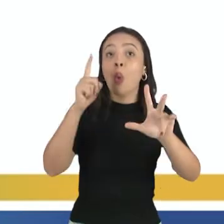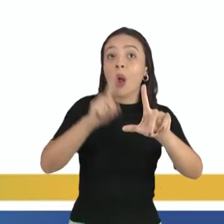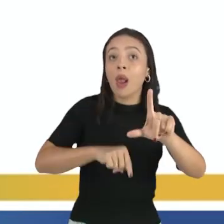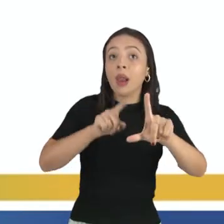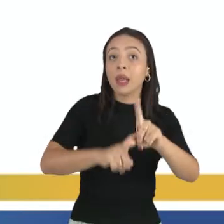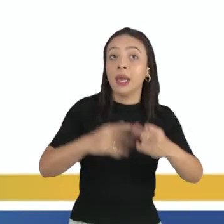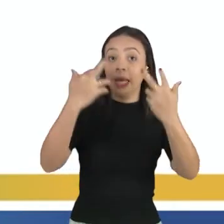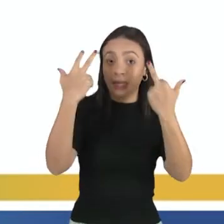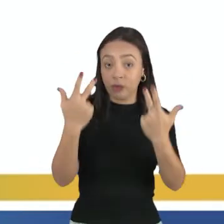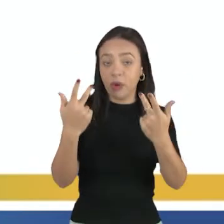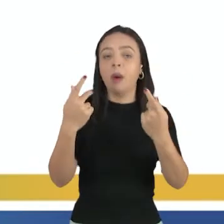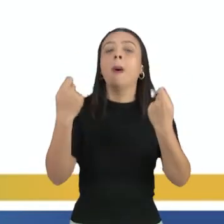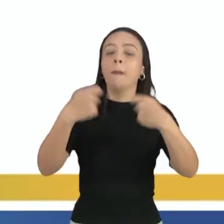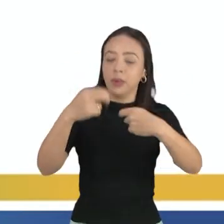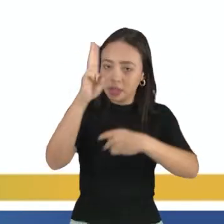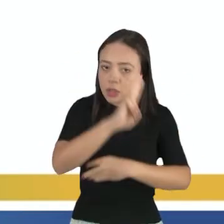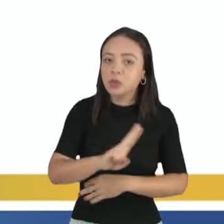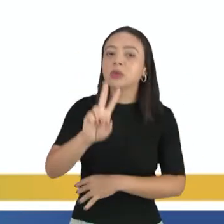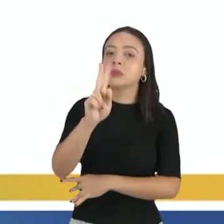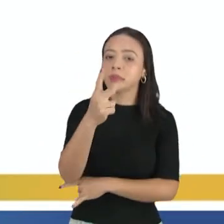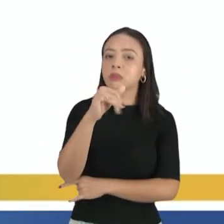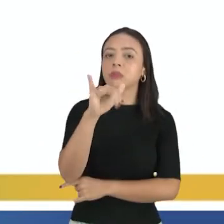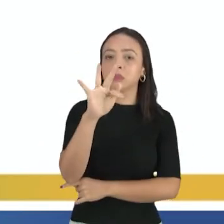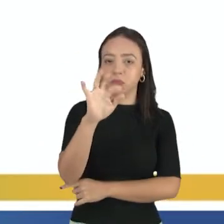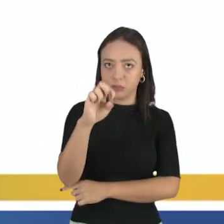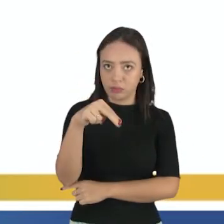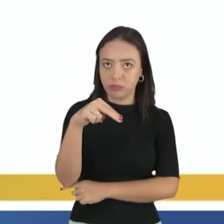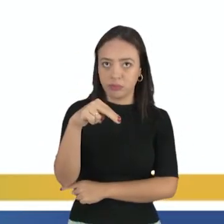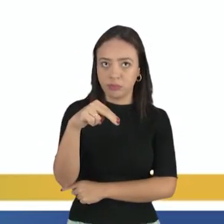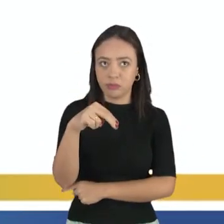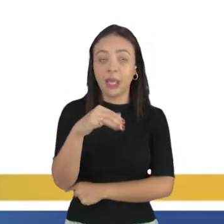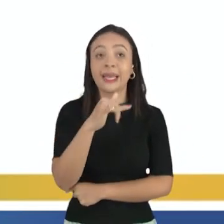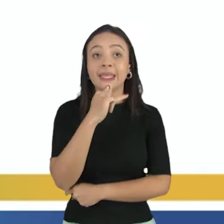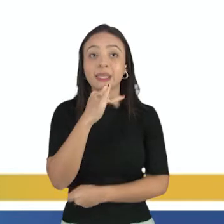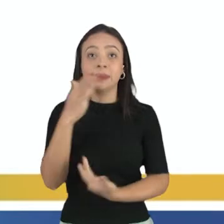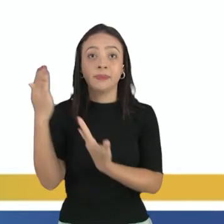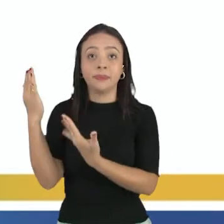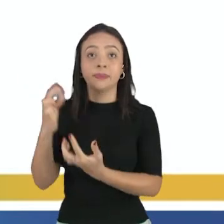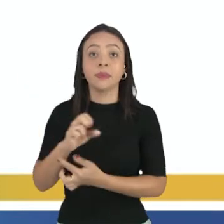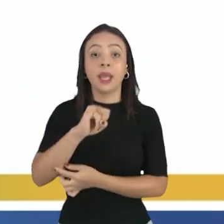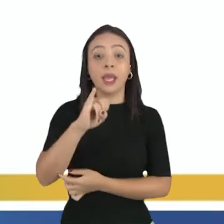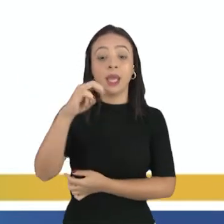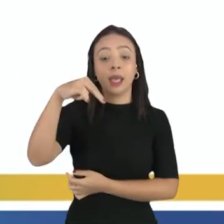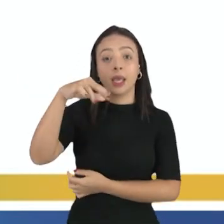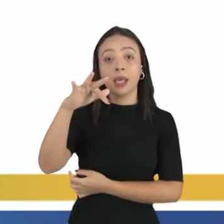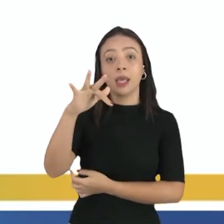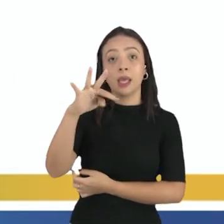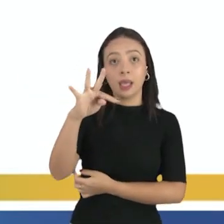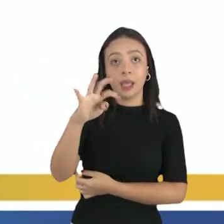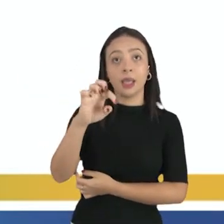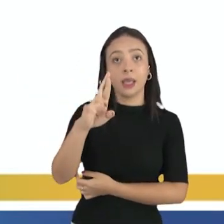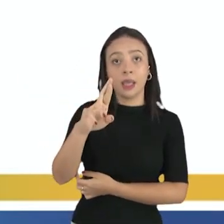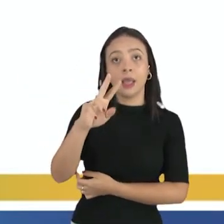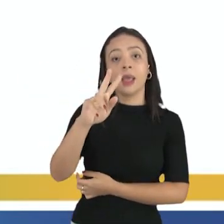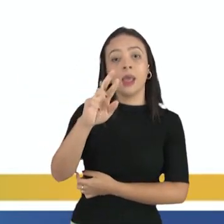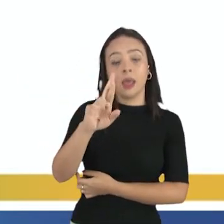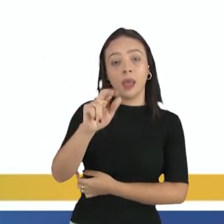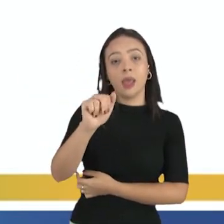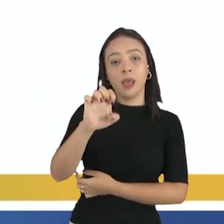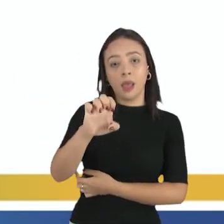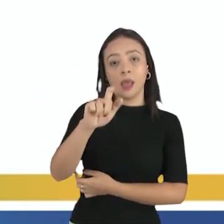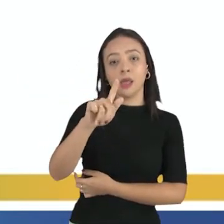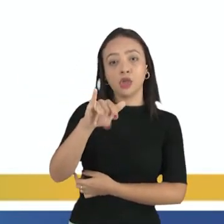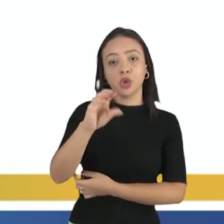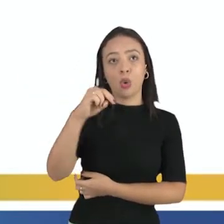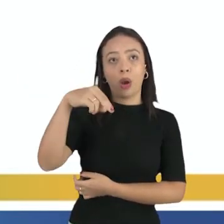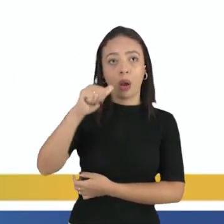letra, utiliza-se o hífen. Um bom exemplo é interregional,